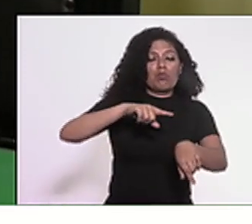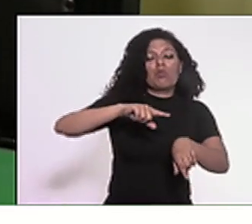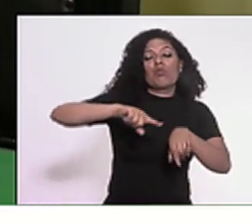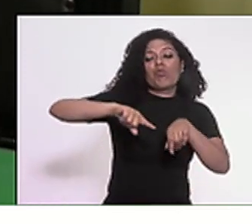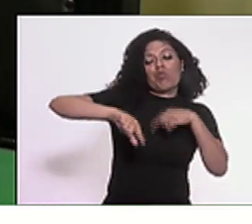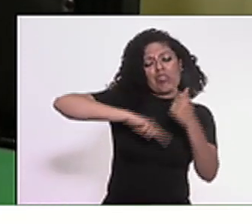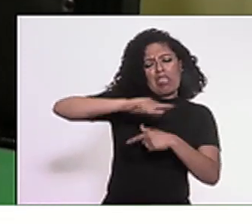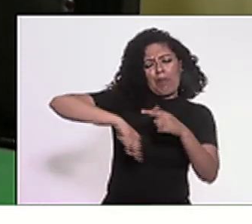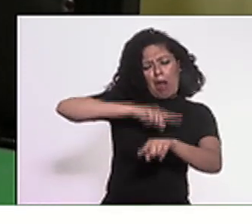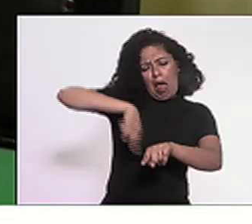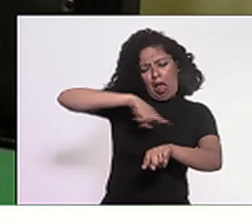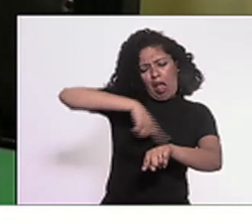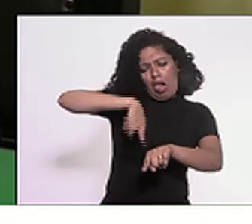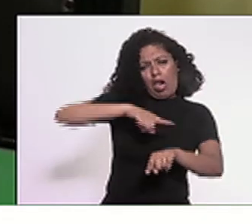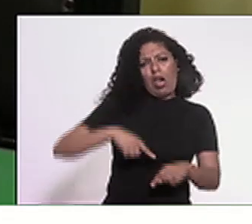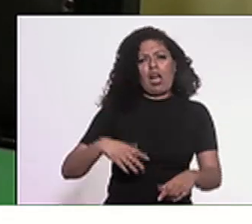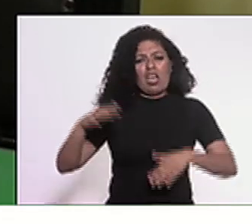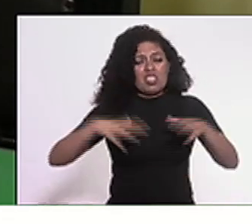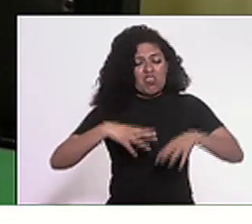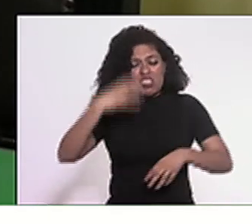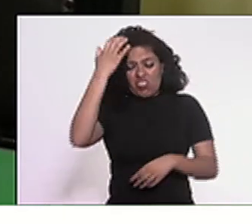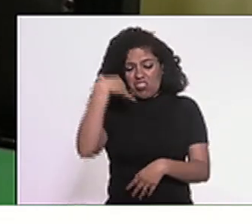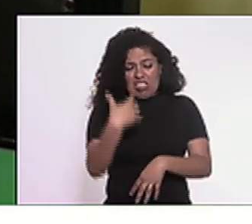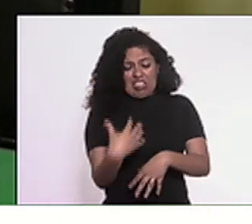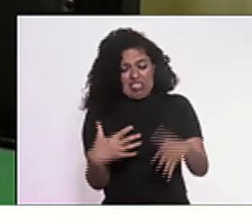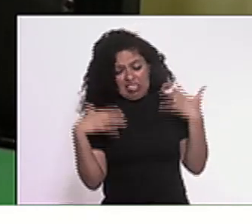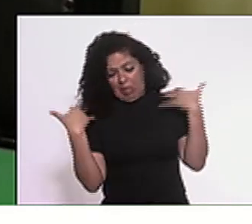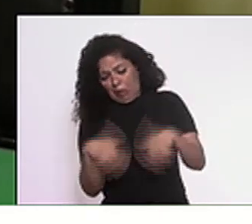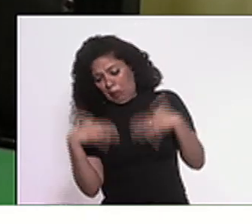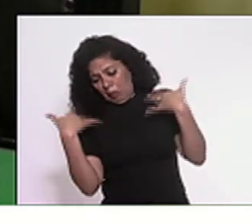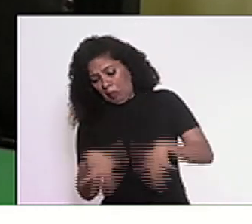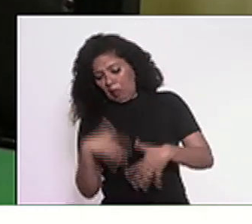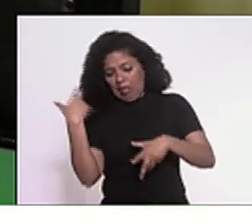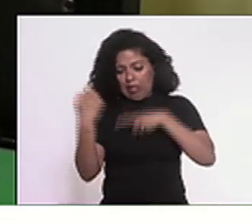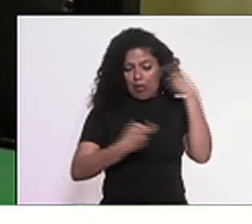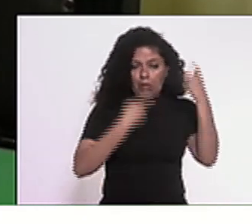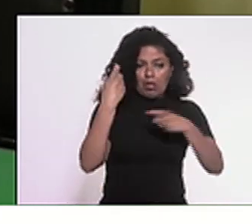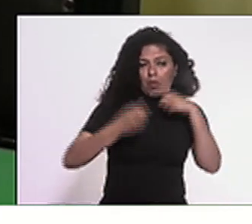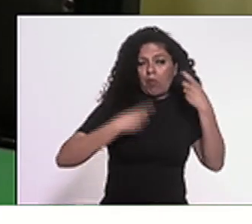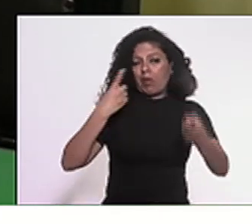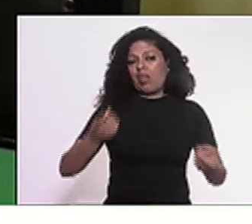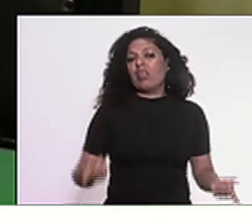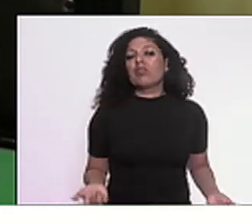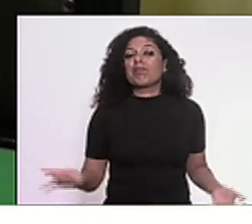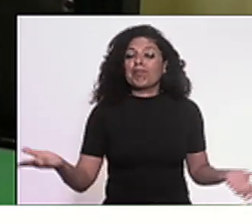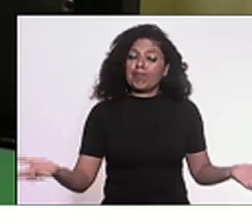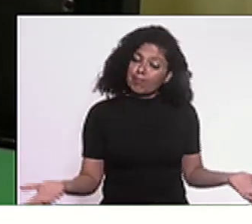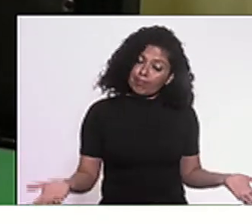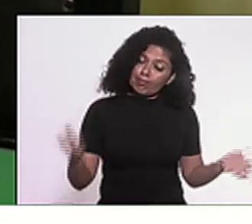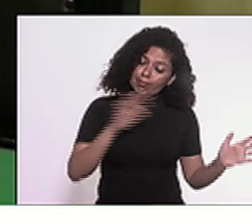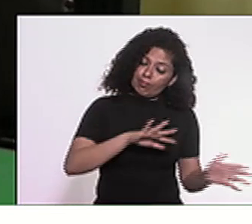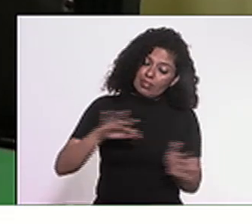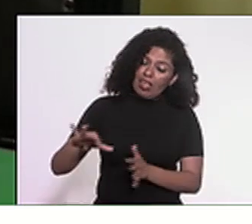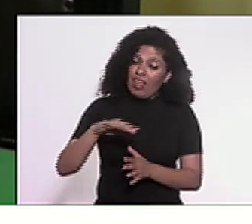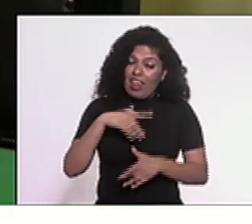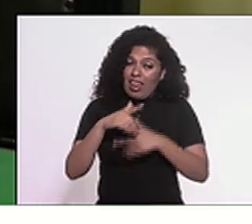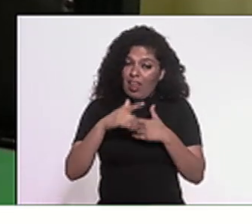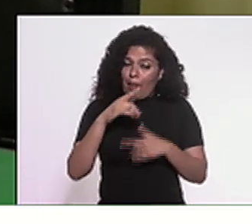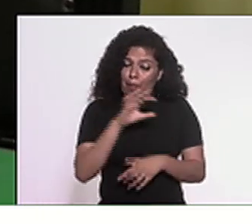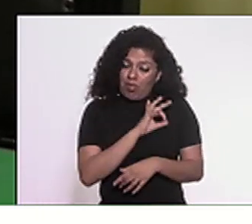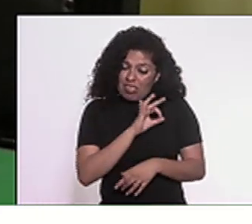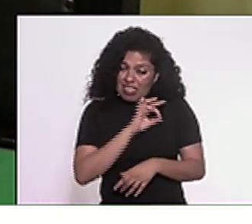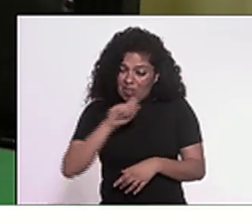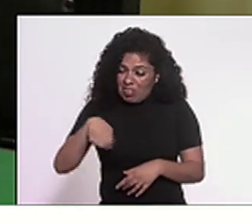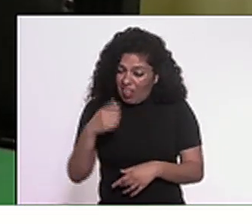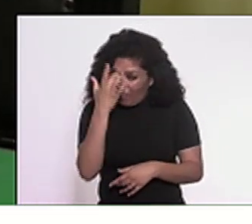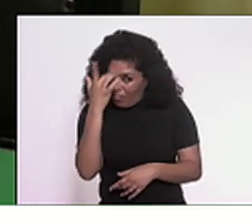rigoroso, muitas vezes nervosos, muitas vezes preocupados. Então, assim, não é uma função fácil ser